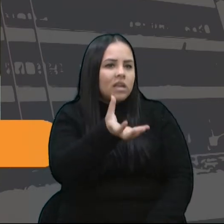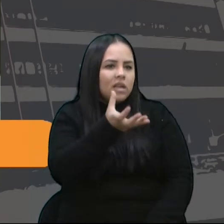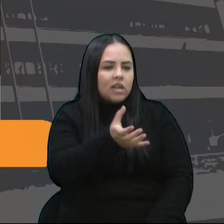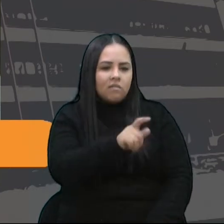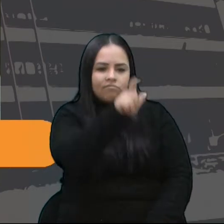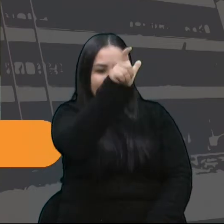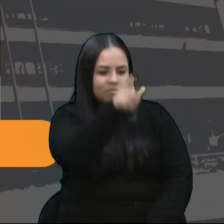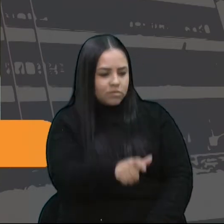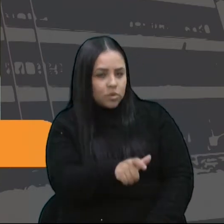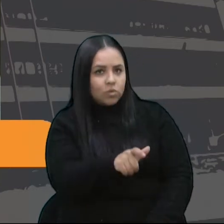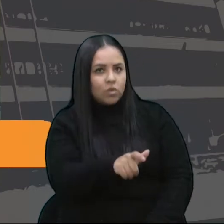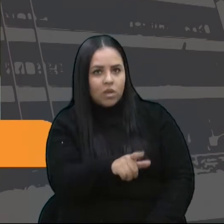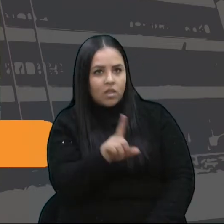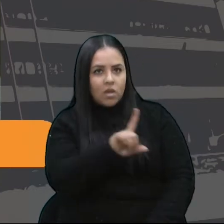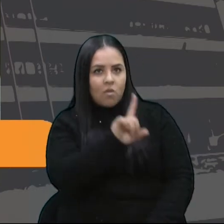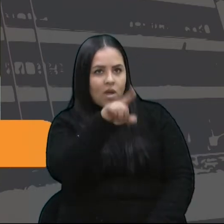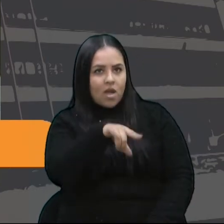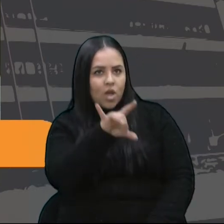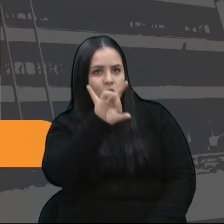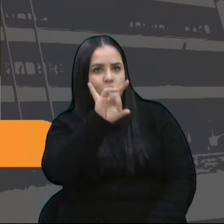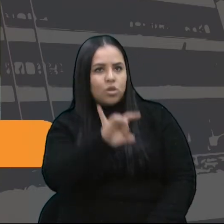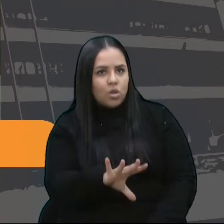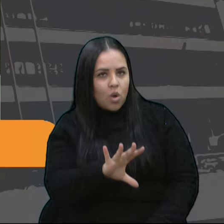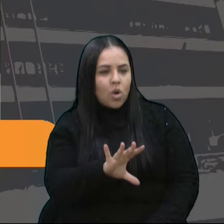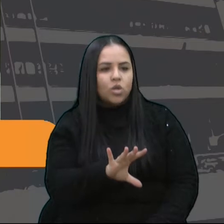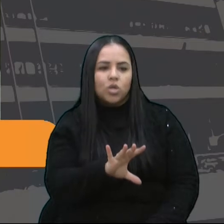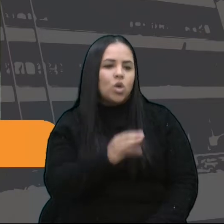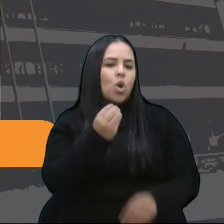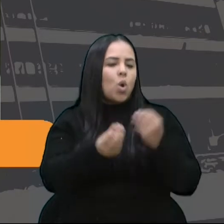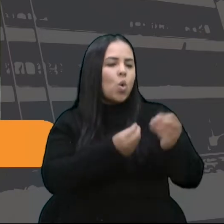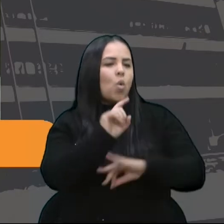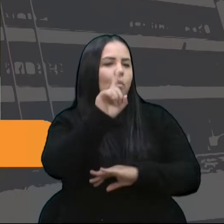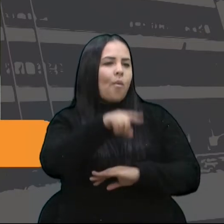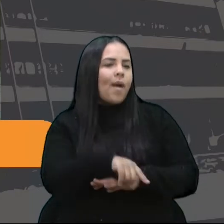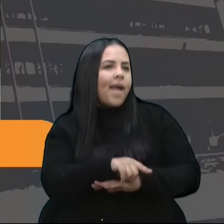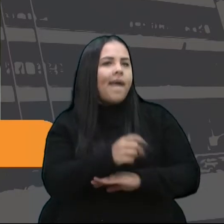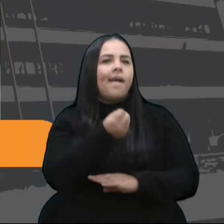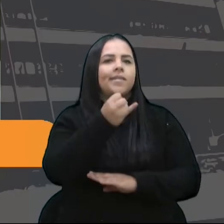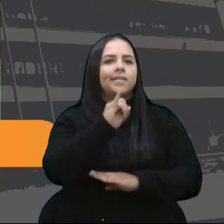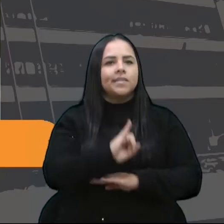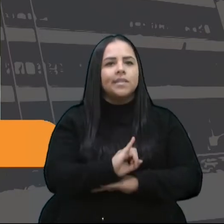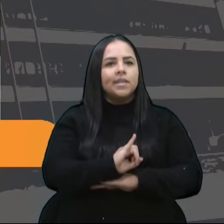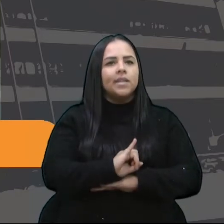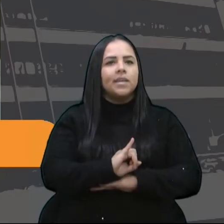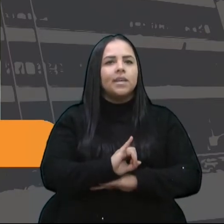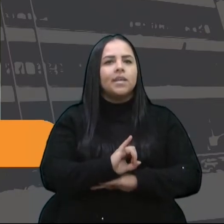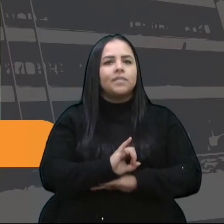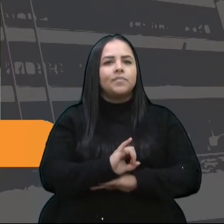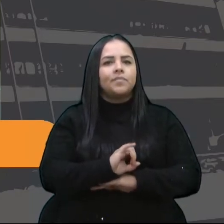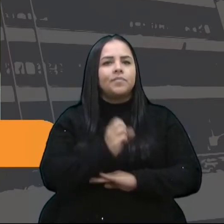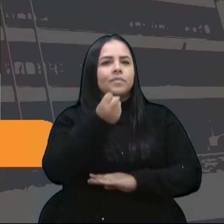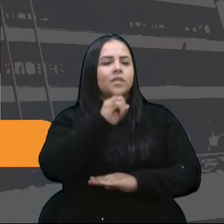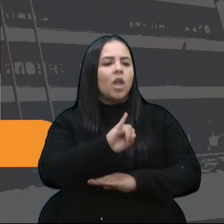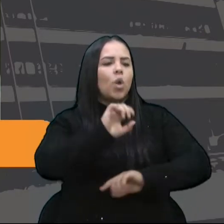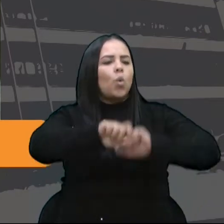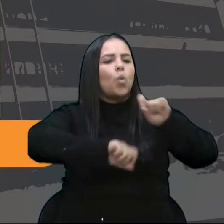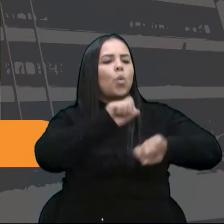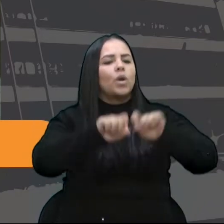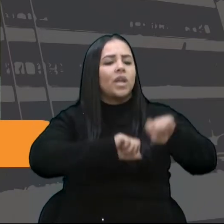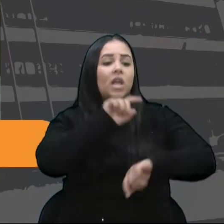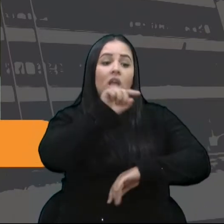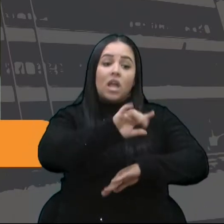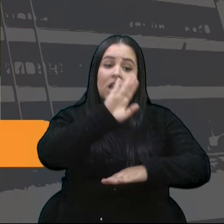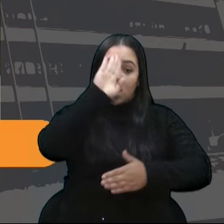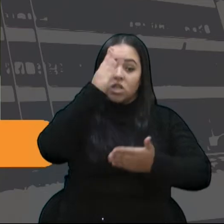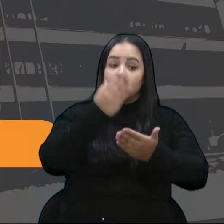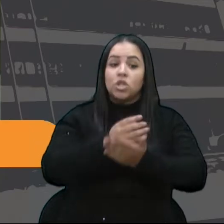daquele médico, não só a reputação em termos de fama, mas é uma reputação baseada no conhecimento, né?